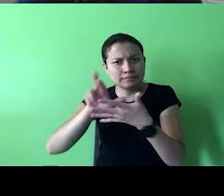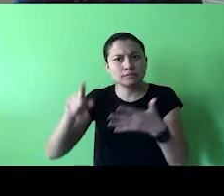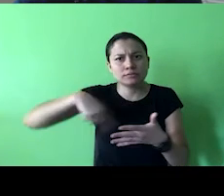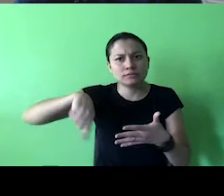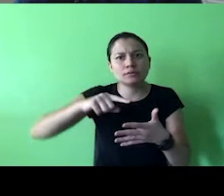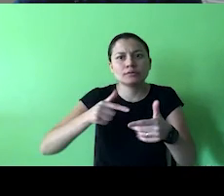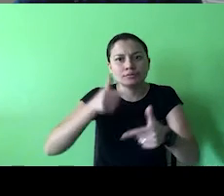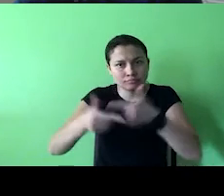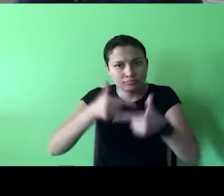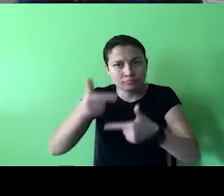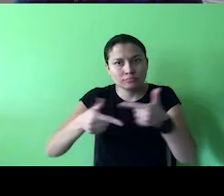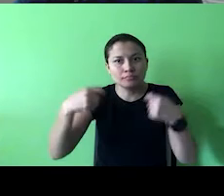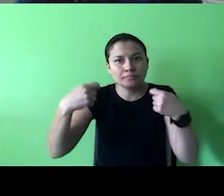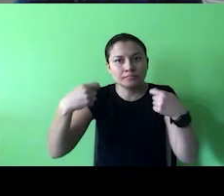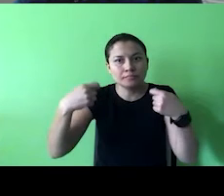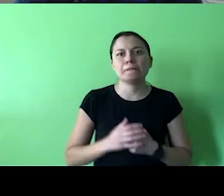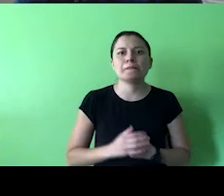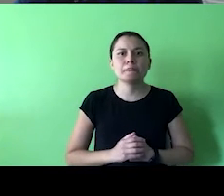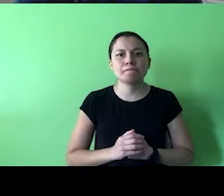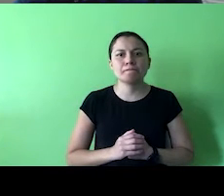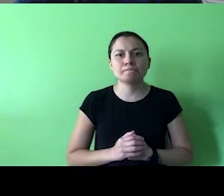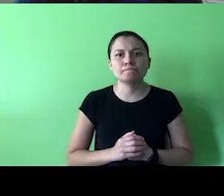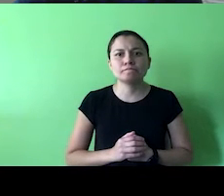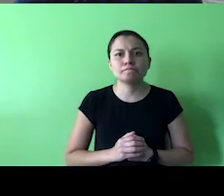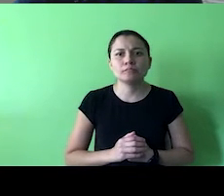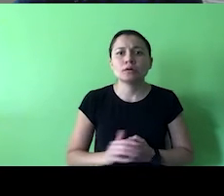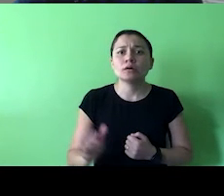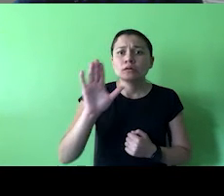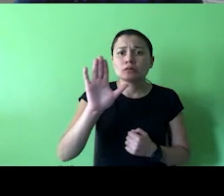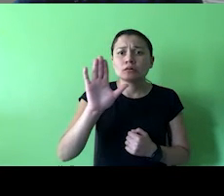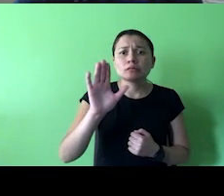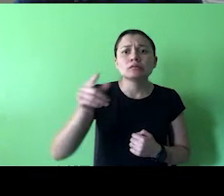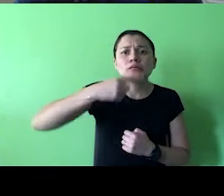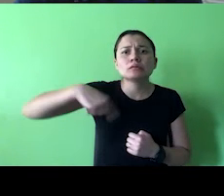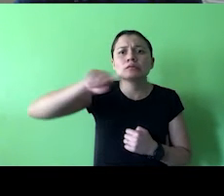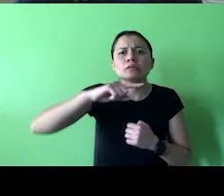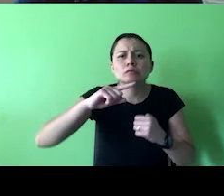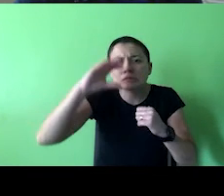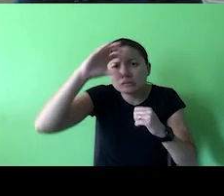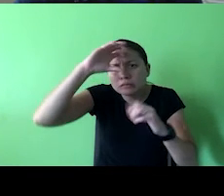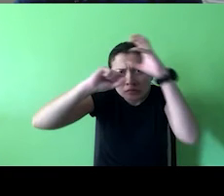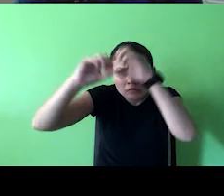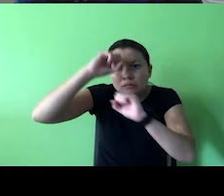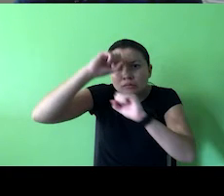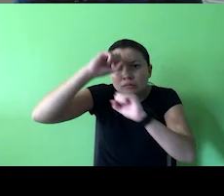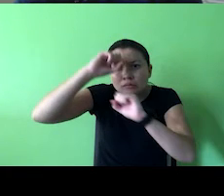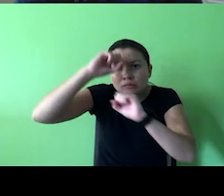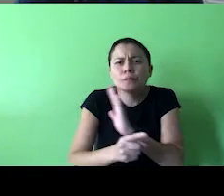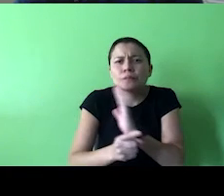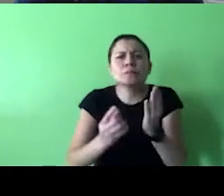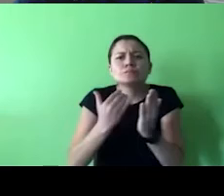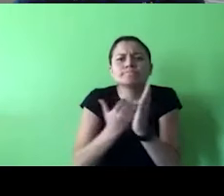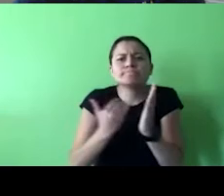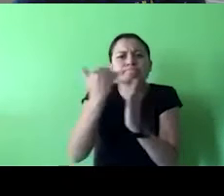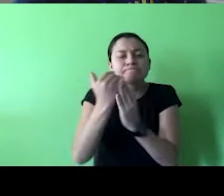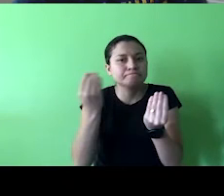na etapa seguinte. Mas ok, como é que a gente aprofunda nesse aprendizado, né? A gente teve muito conhecimento, a gente aprendeu